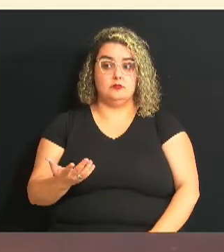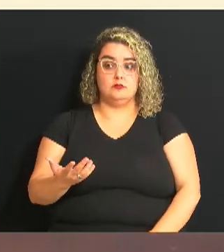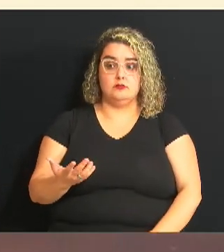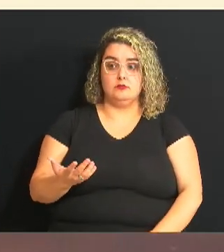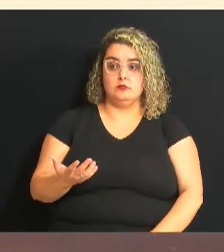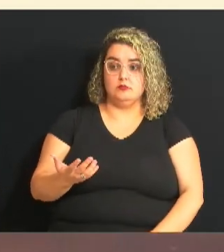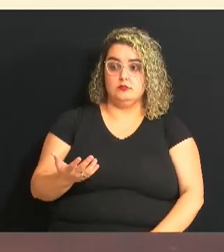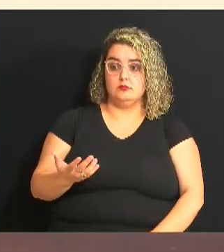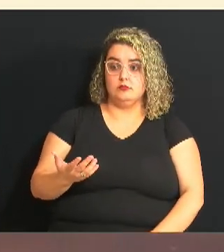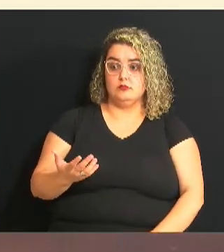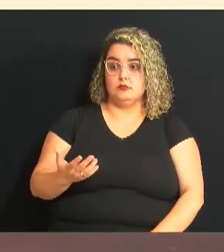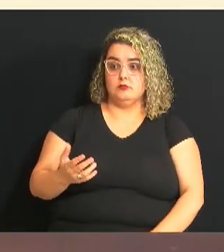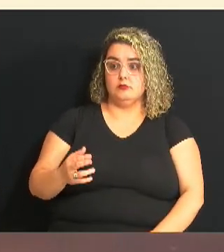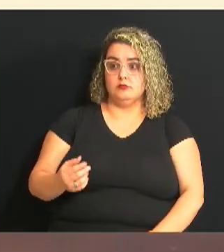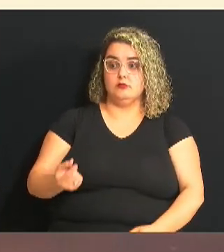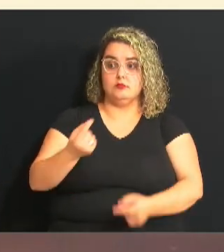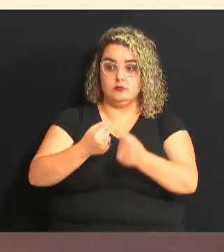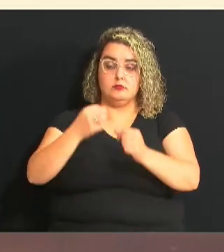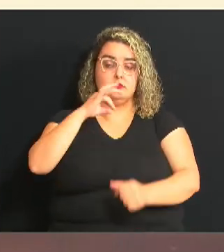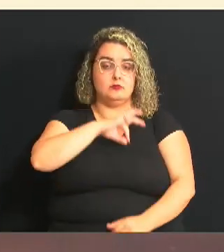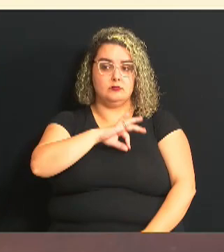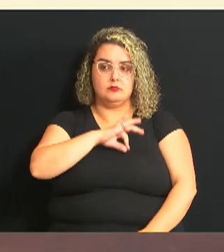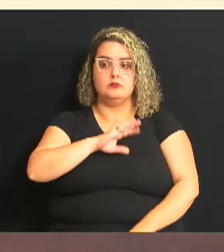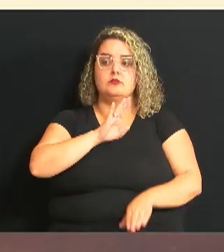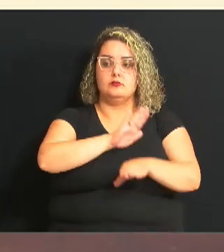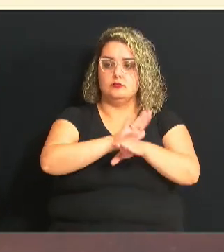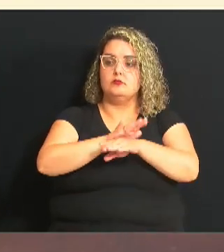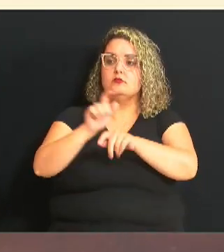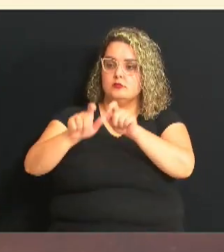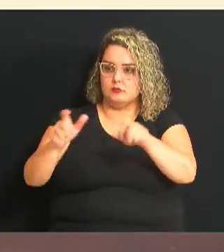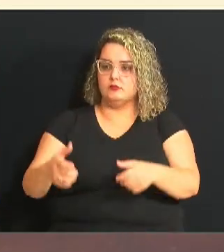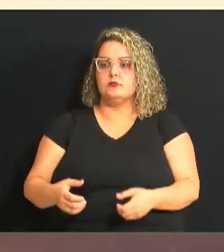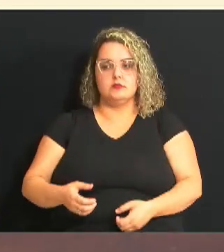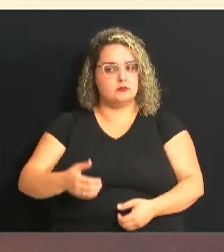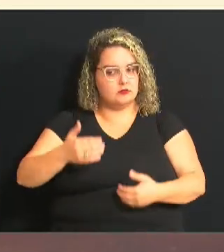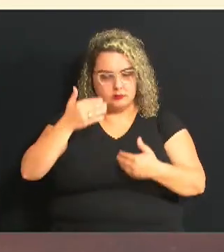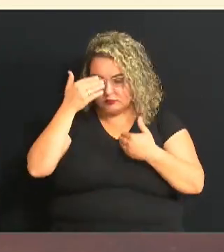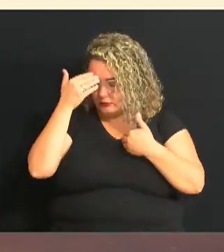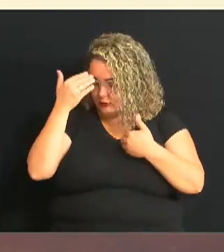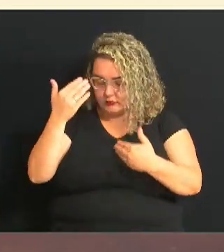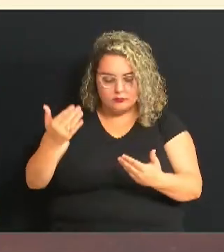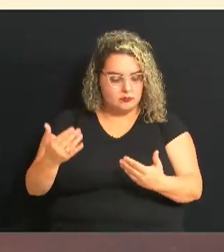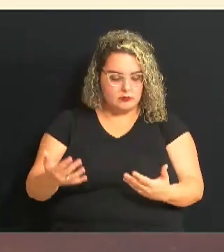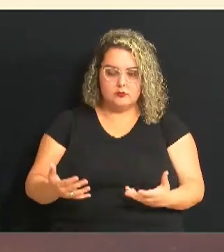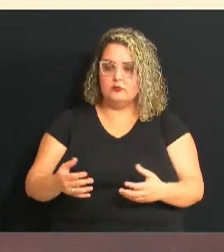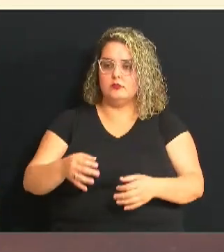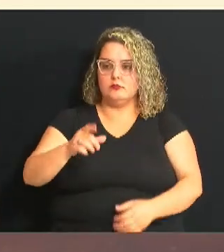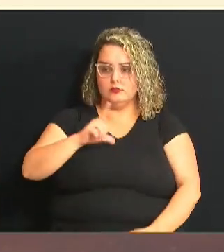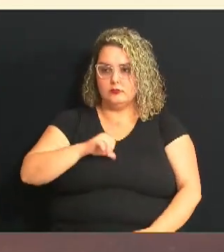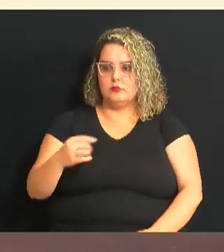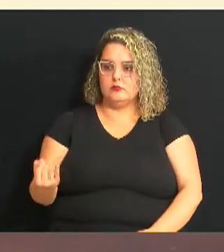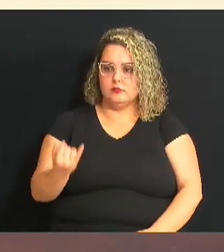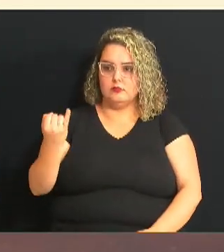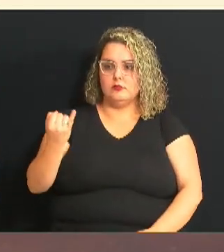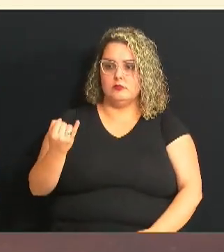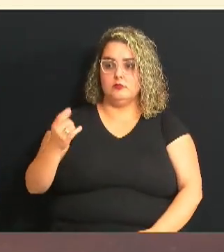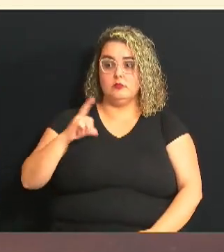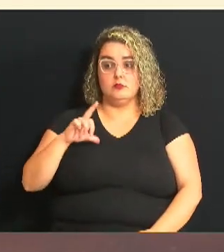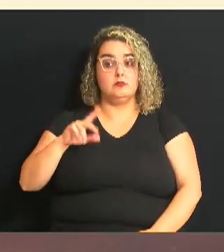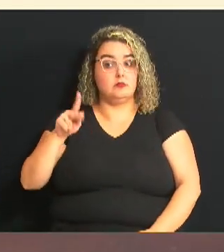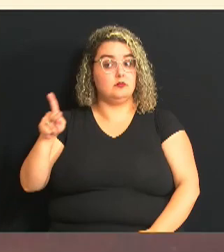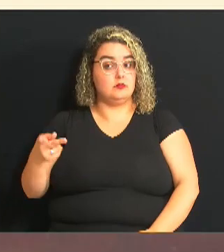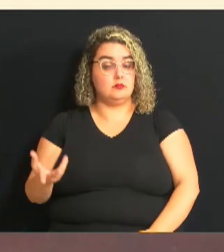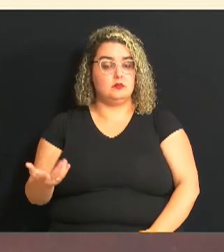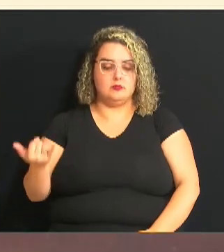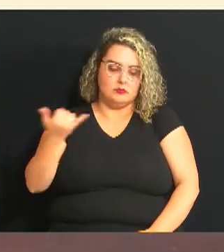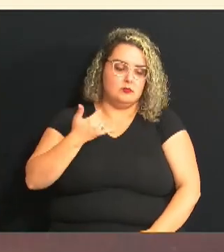um retorno financeiro para poder ajudar as pessoas também, graciosamente, é muito importante. Mas